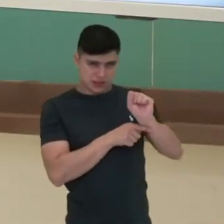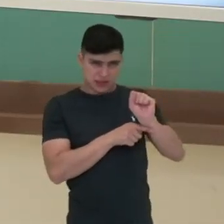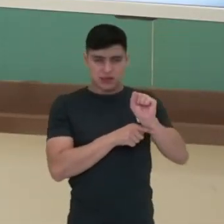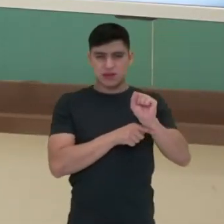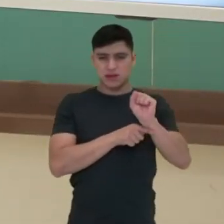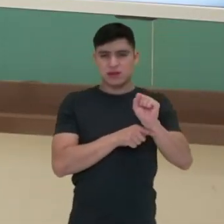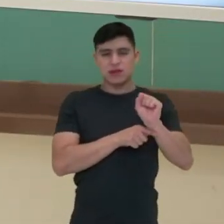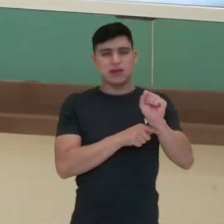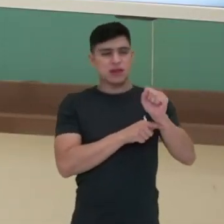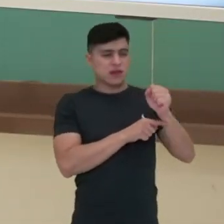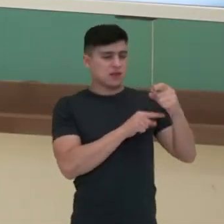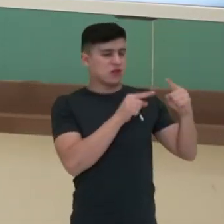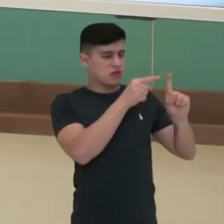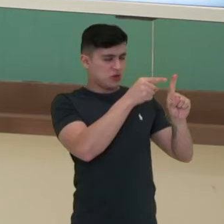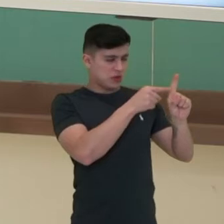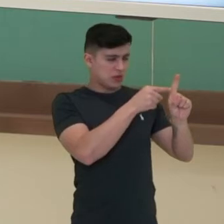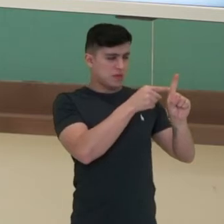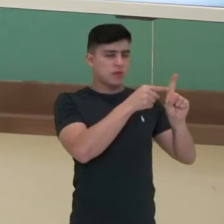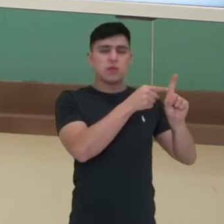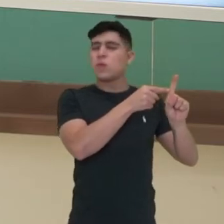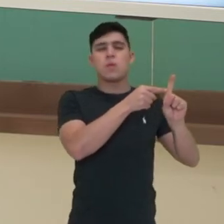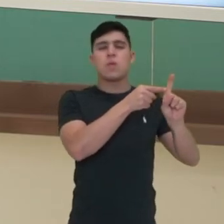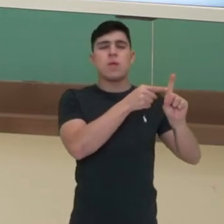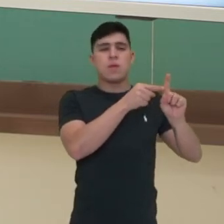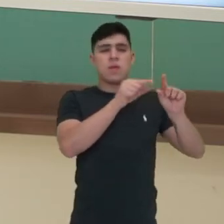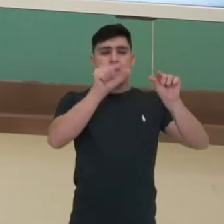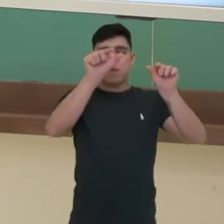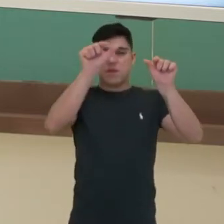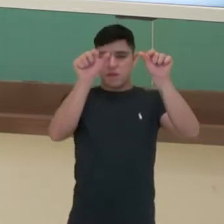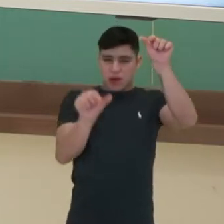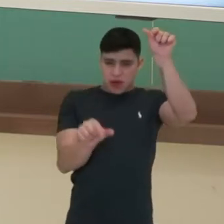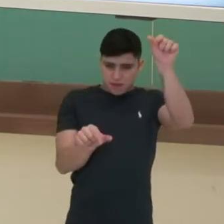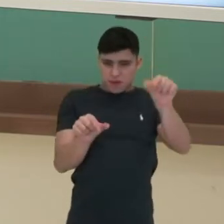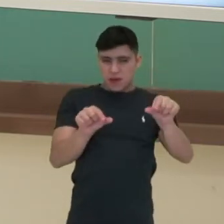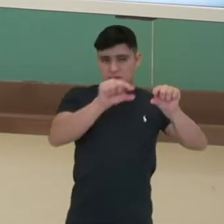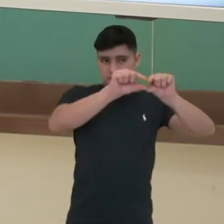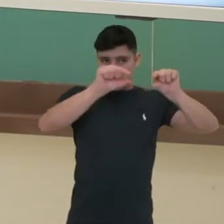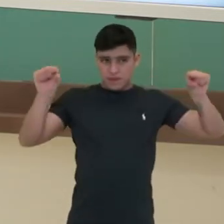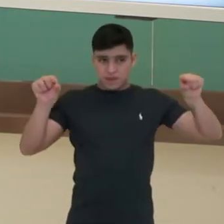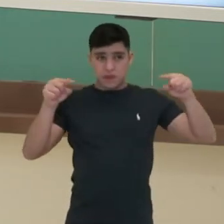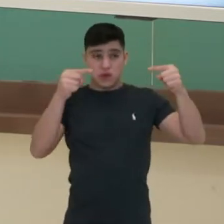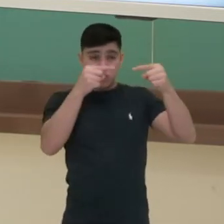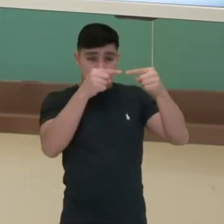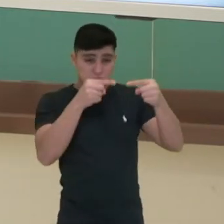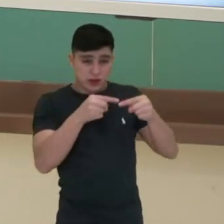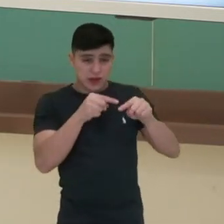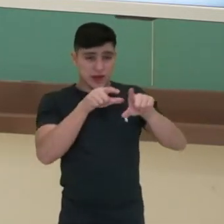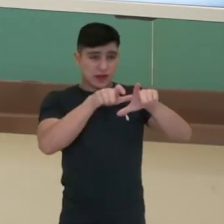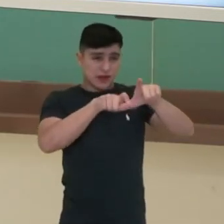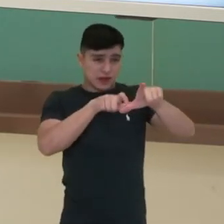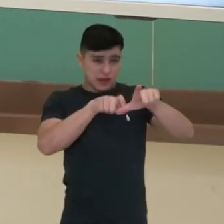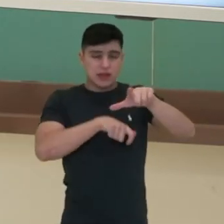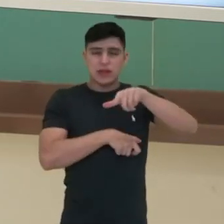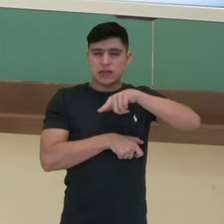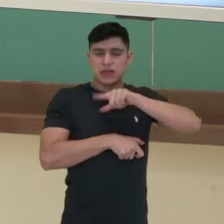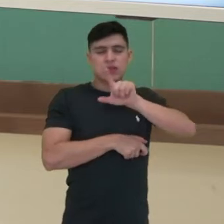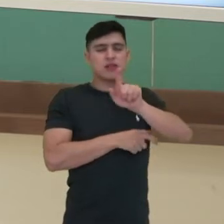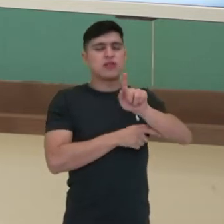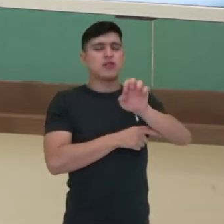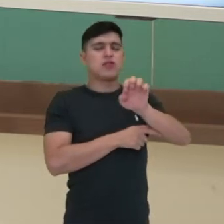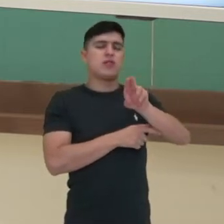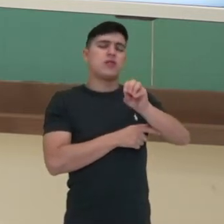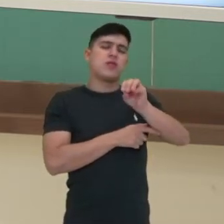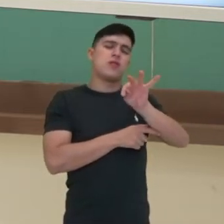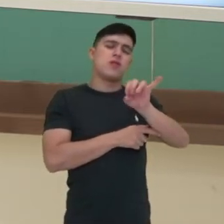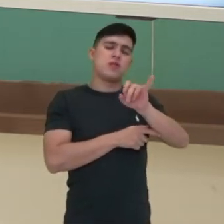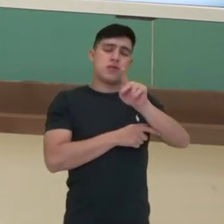aquele genótipo. Muito bem, até aqui é básico. Juntando aqui as letrinhas, nós temos ali a formação dos genótipos. Então